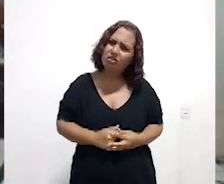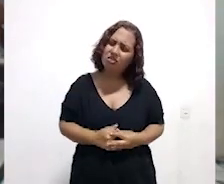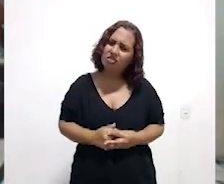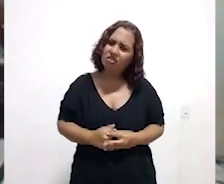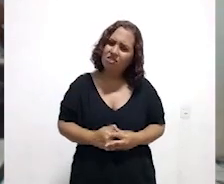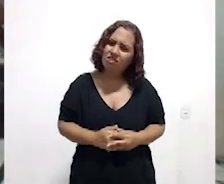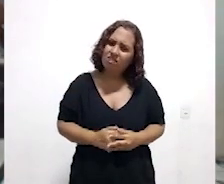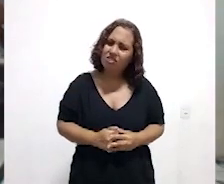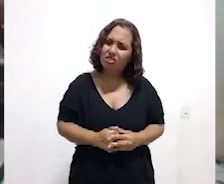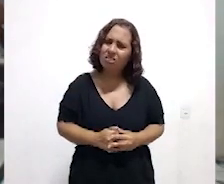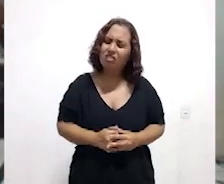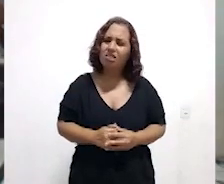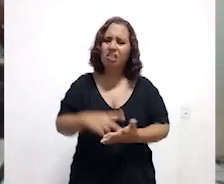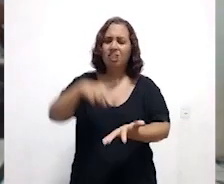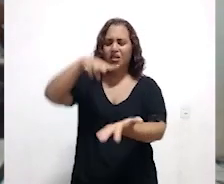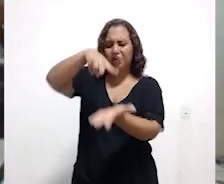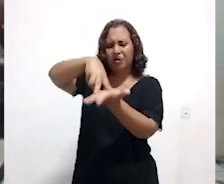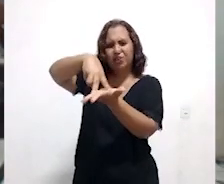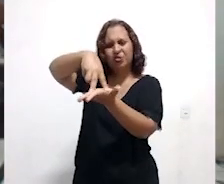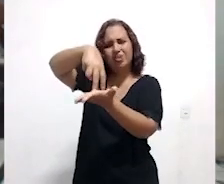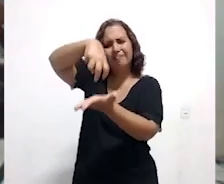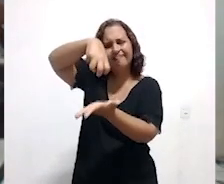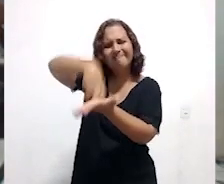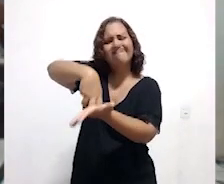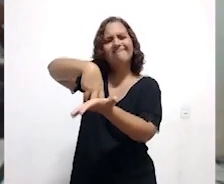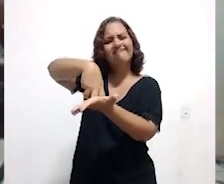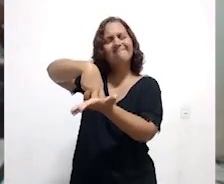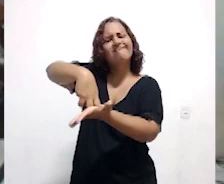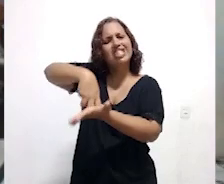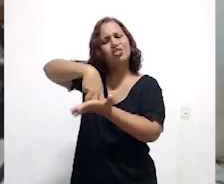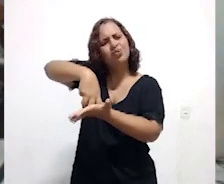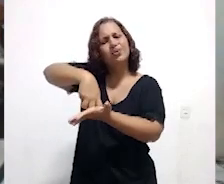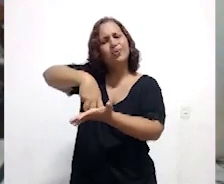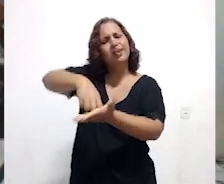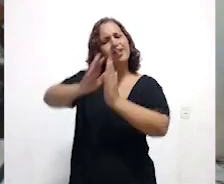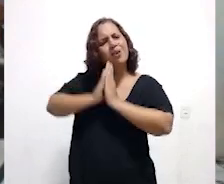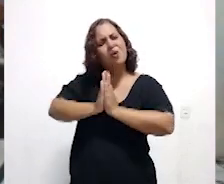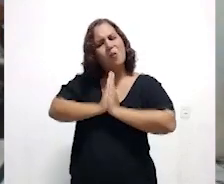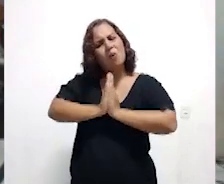Põe teu joelho em terra. Ora a Ele.